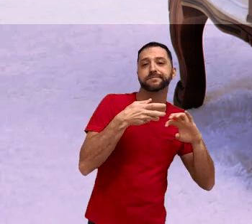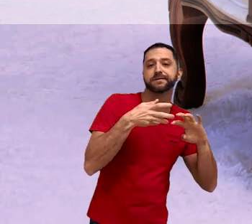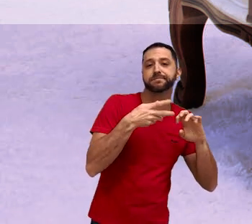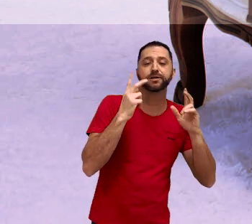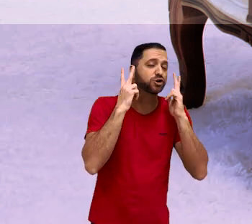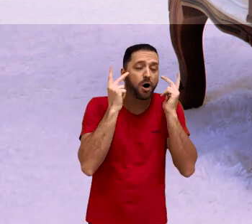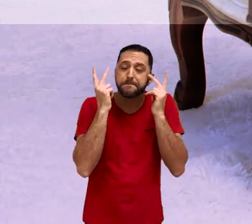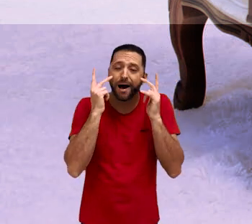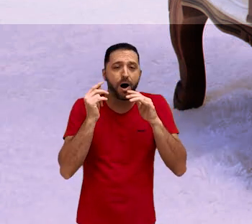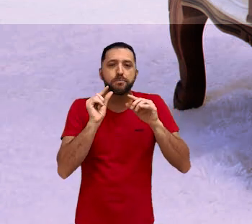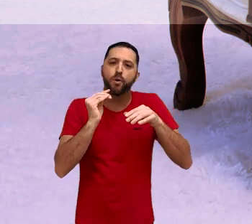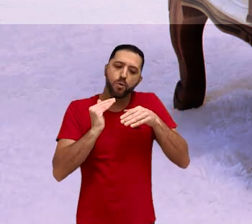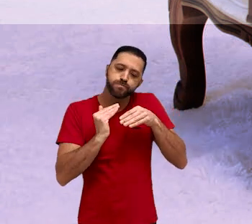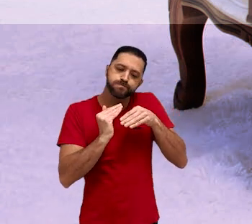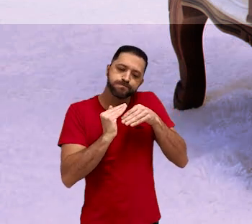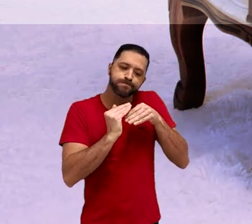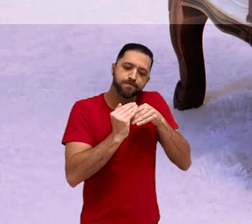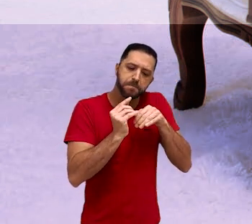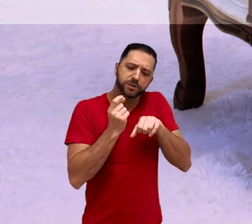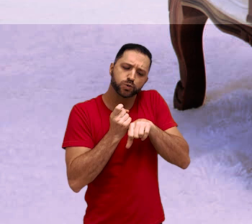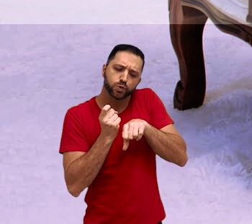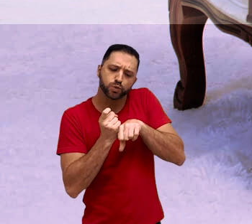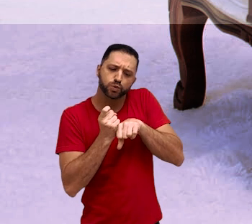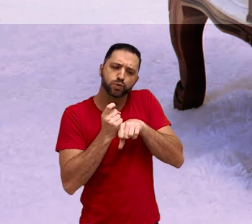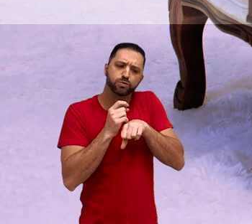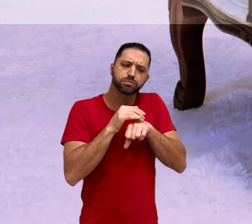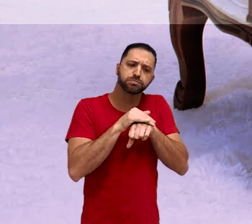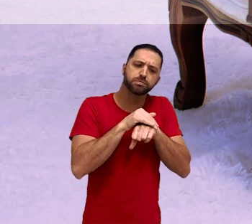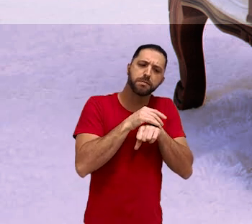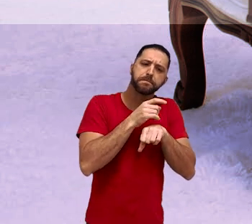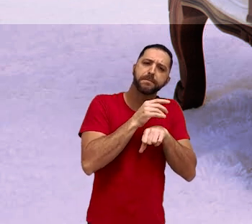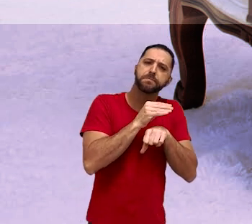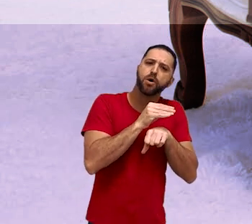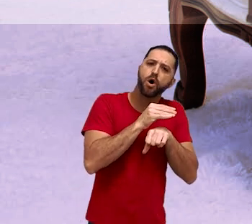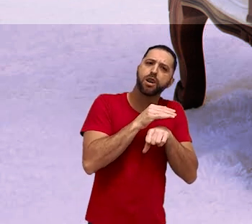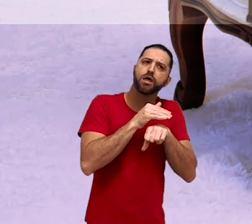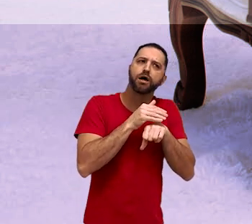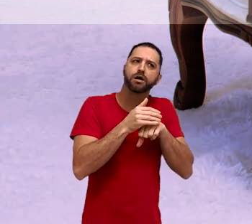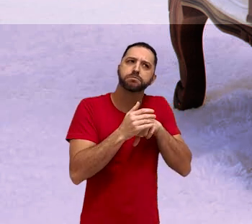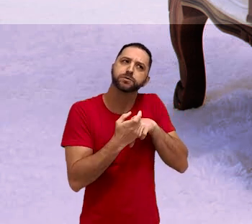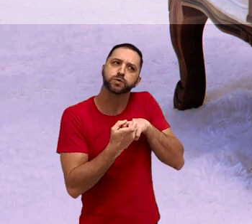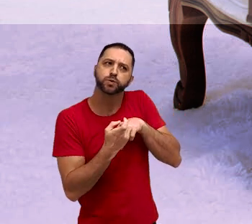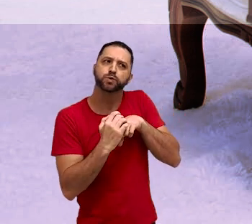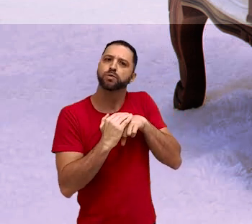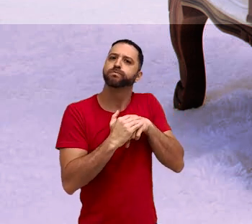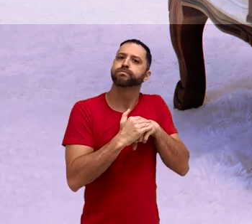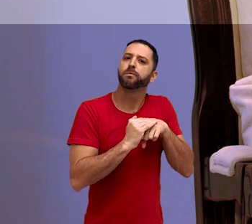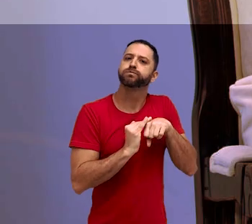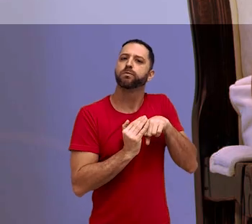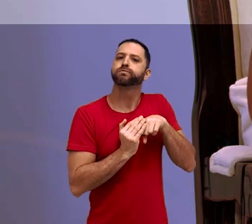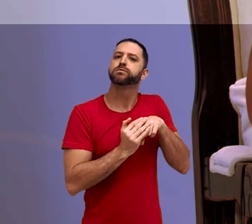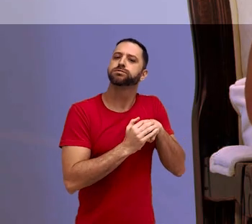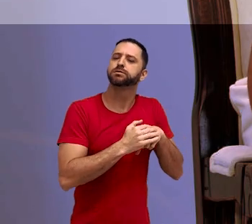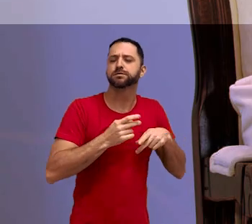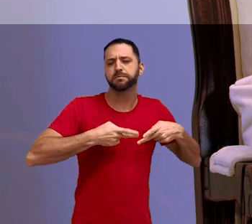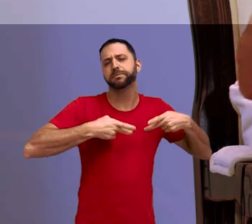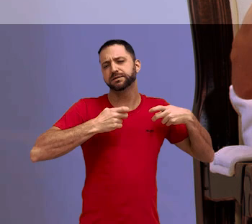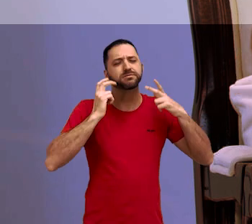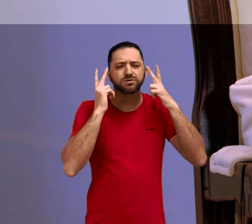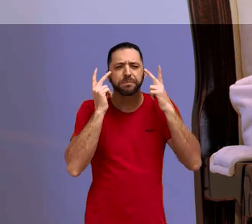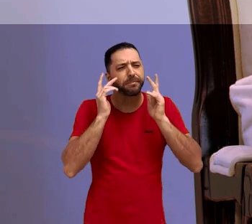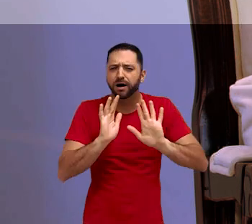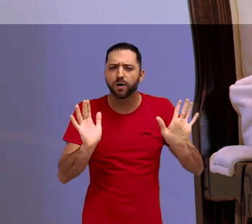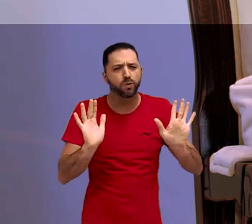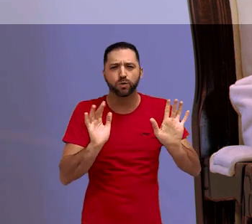mais levemente duras e umas áreas que fazem uma depressão. Então, mas é o padrão da sua mama. E quando você percebe